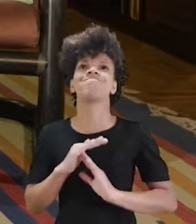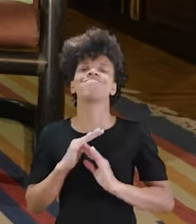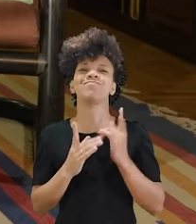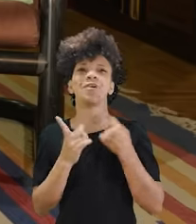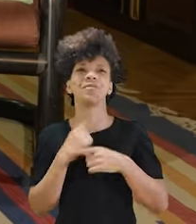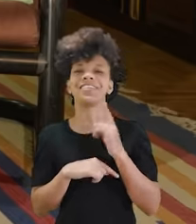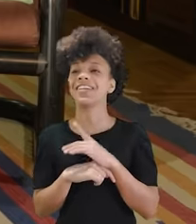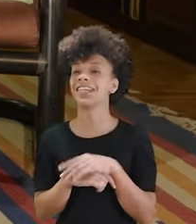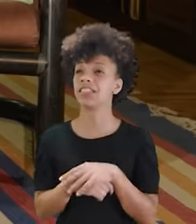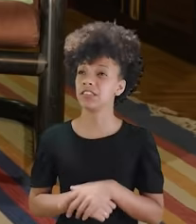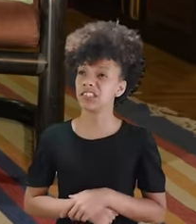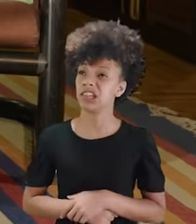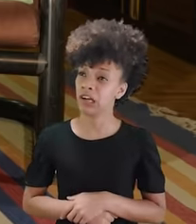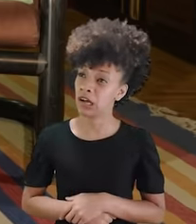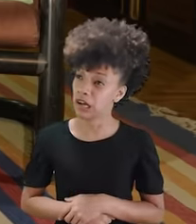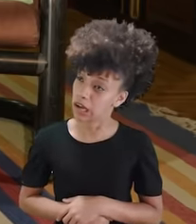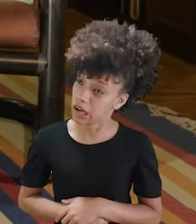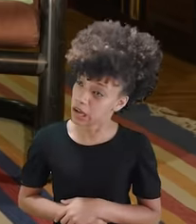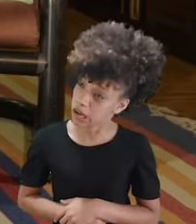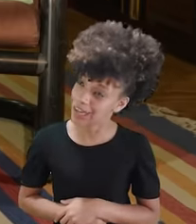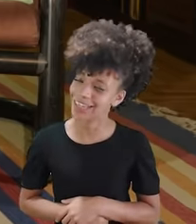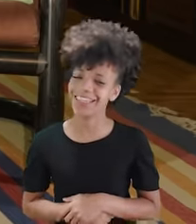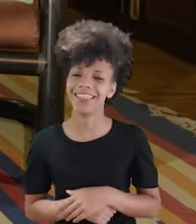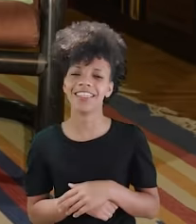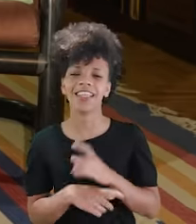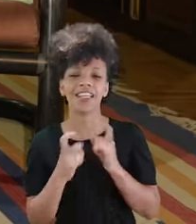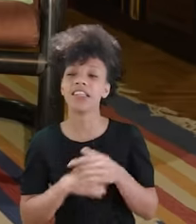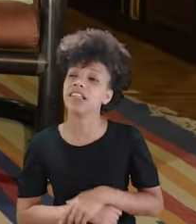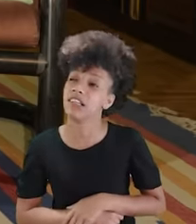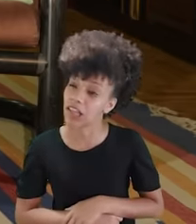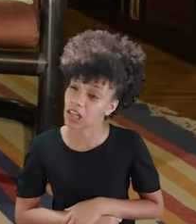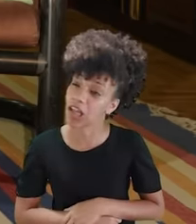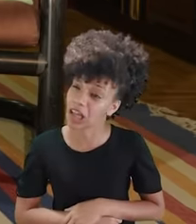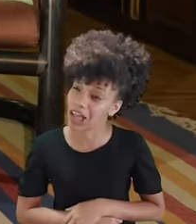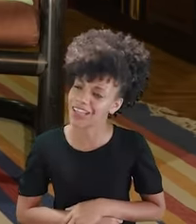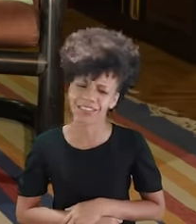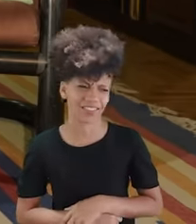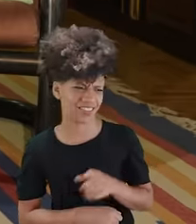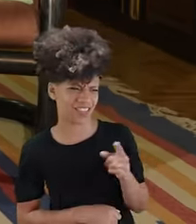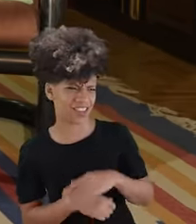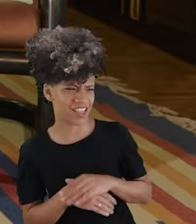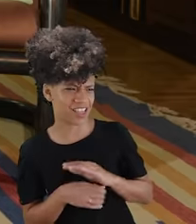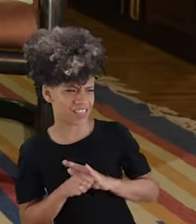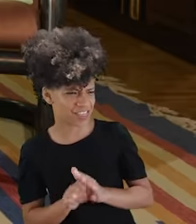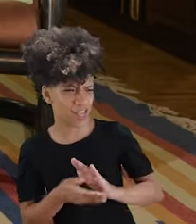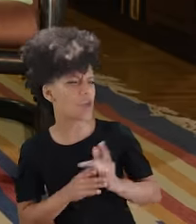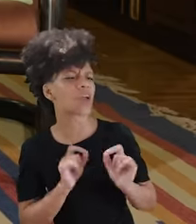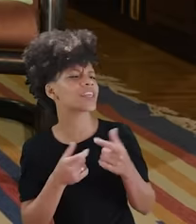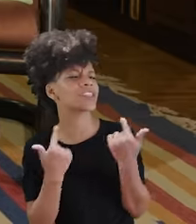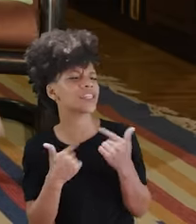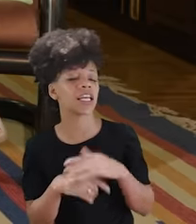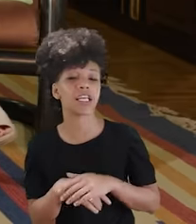ficar vai ficar vai ficar tá me humilhando que você tá rindo eu fui gravar uma matéria totalmente dopado atendendo